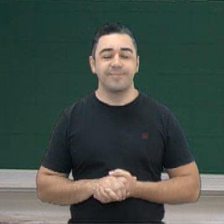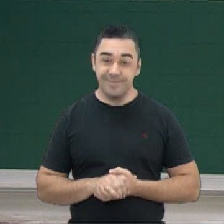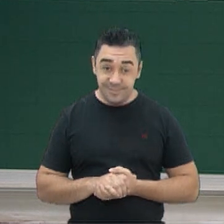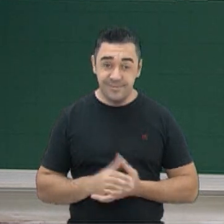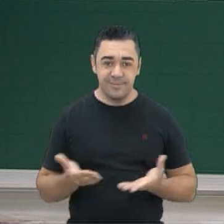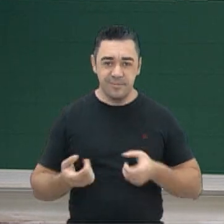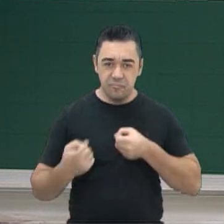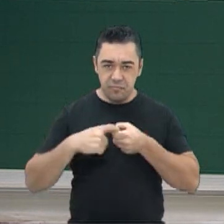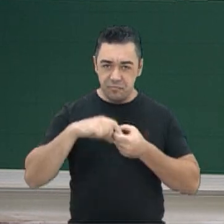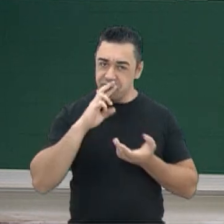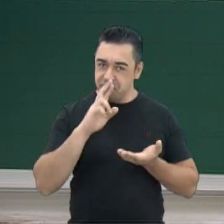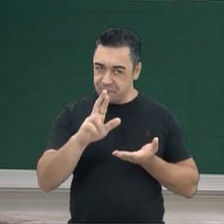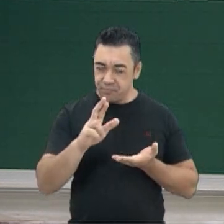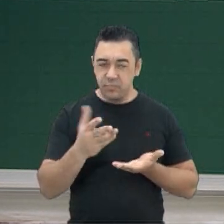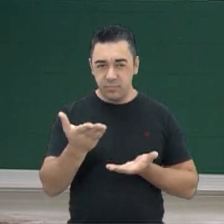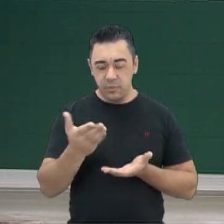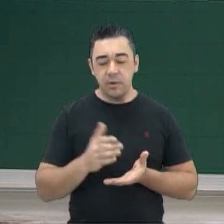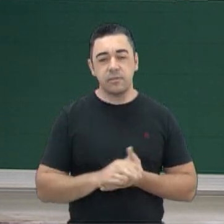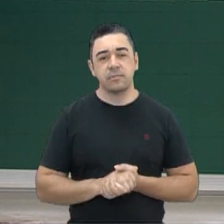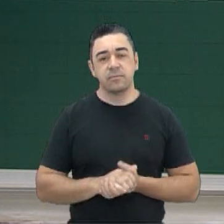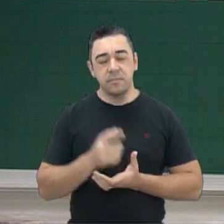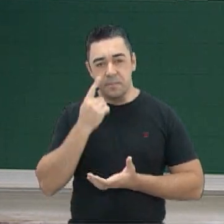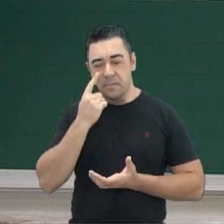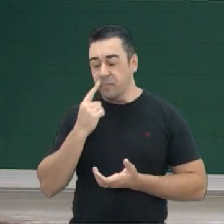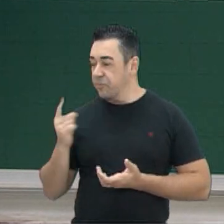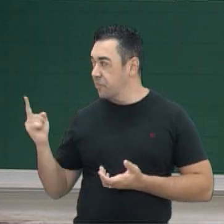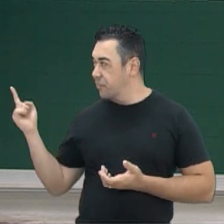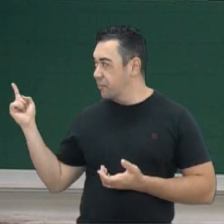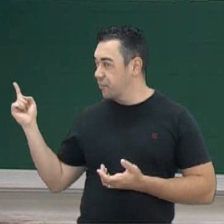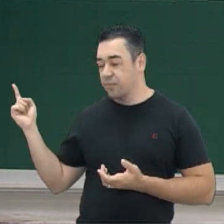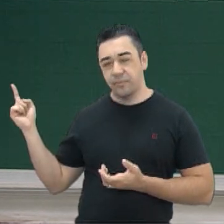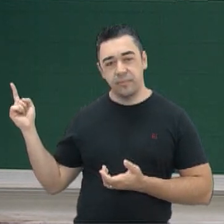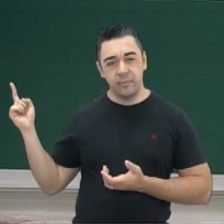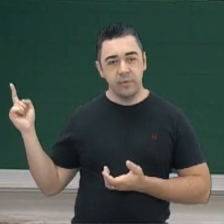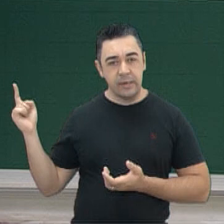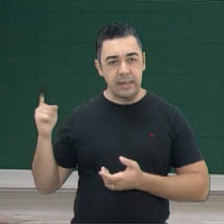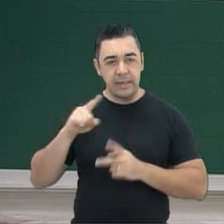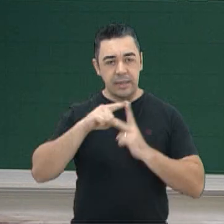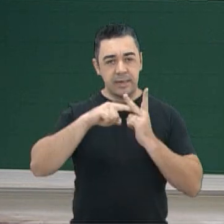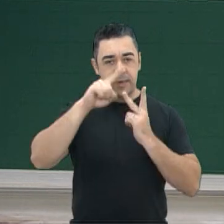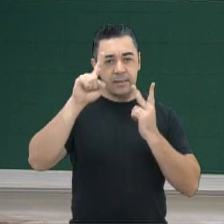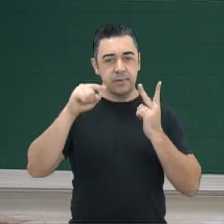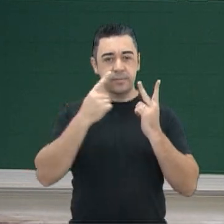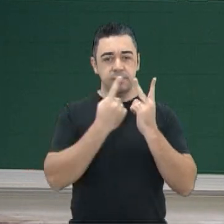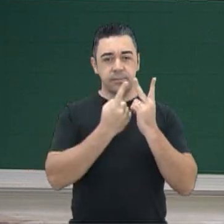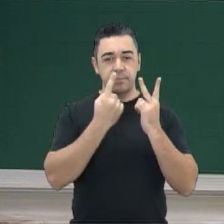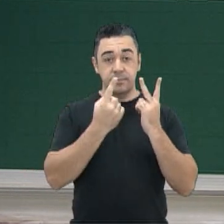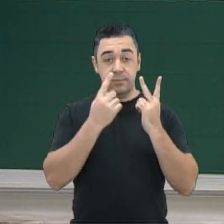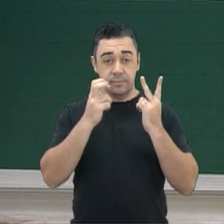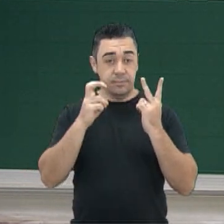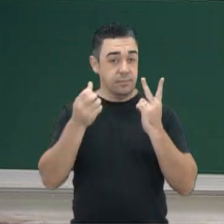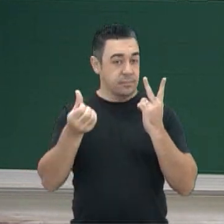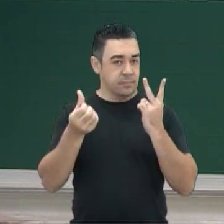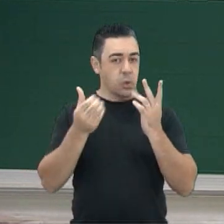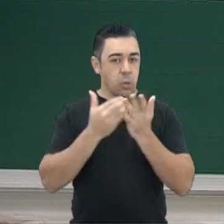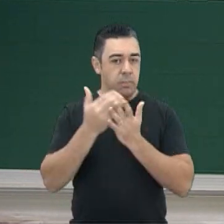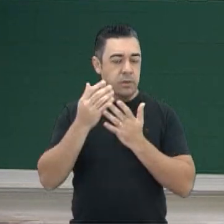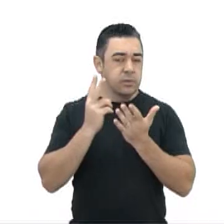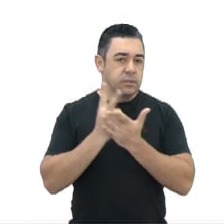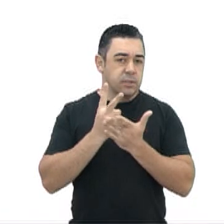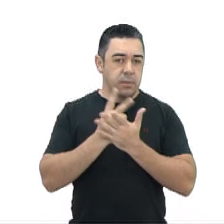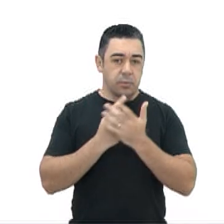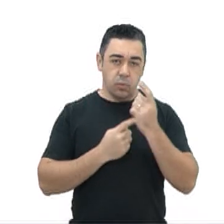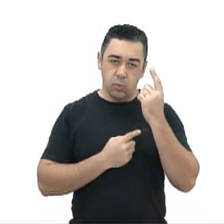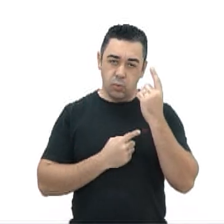voltamos então com a resolução. Vamos dar uma olhada aqui. Raiz quadrada de 1156. Começamos então